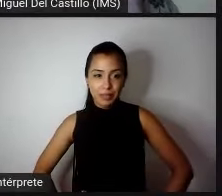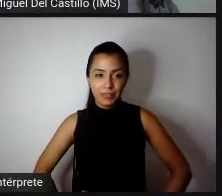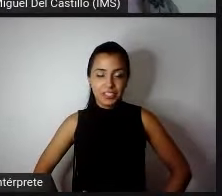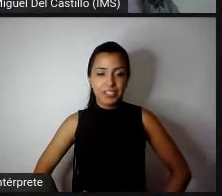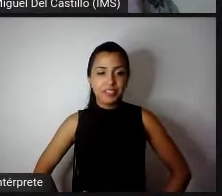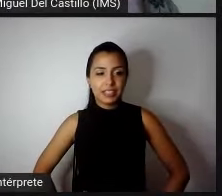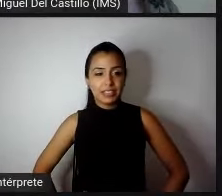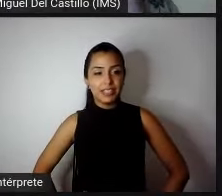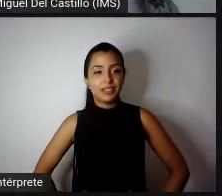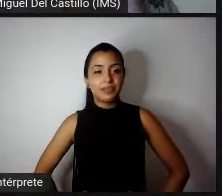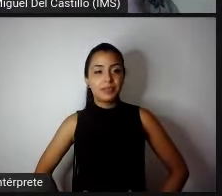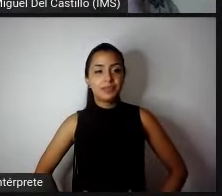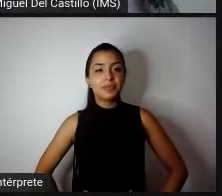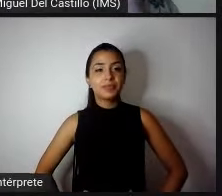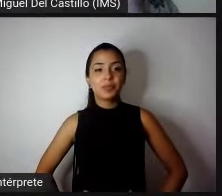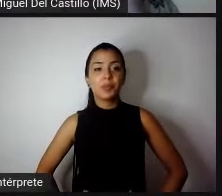fala